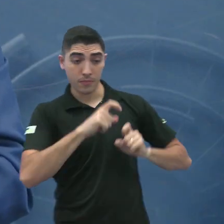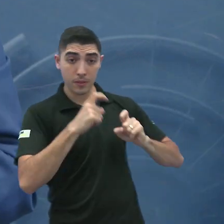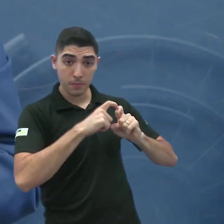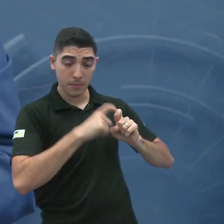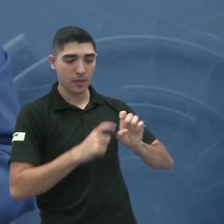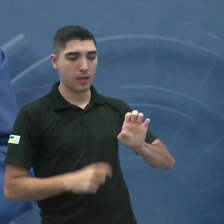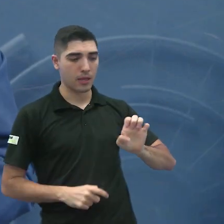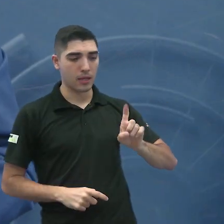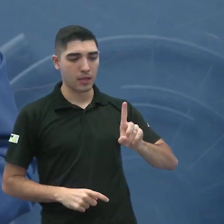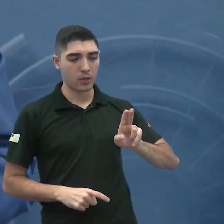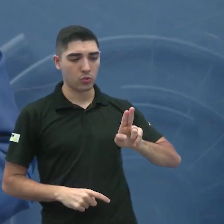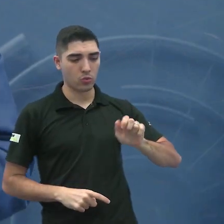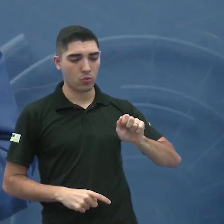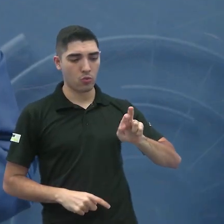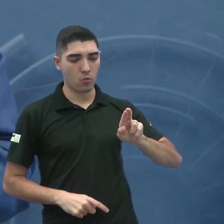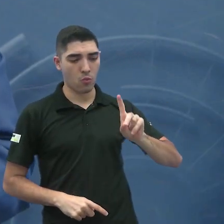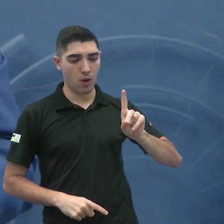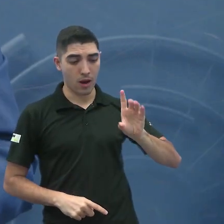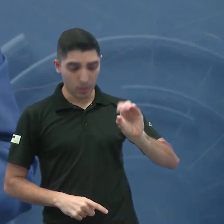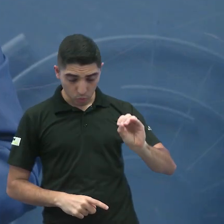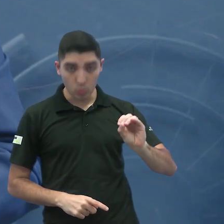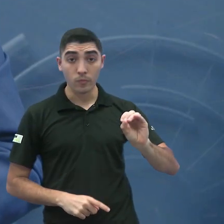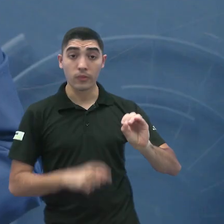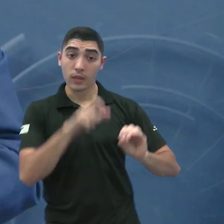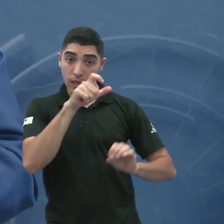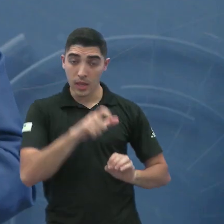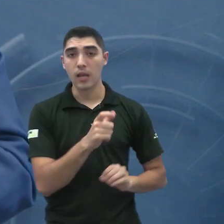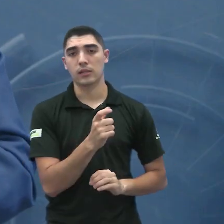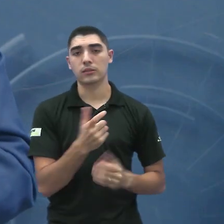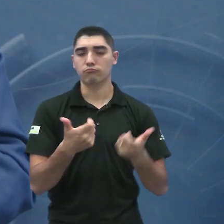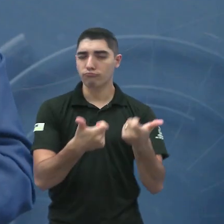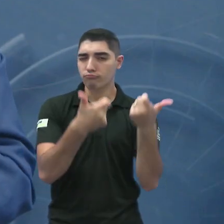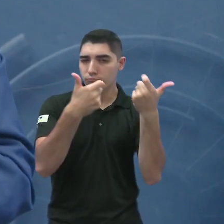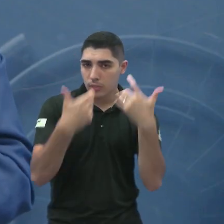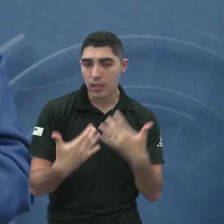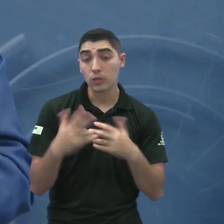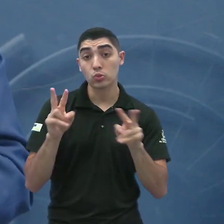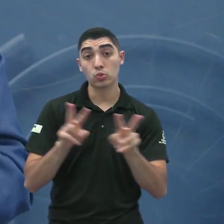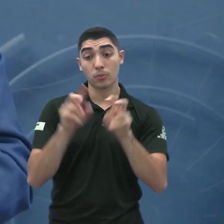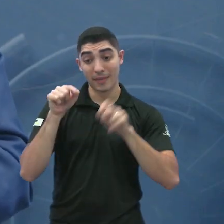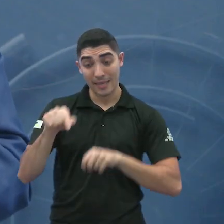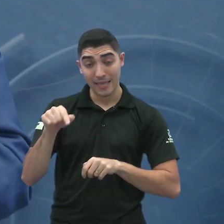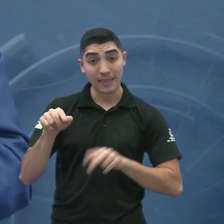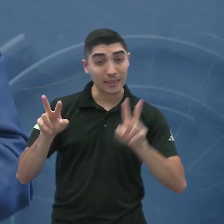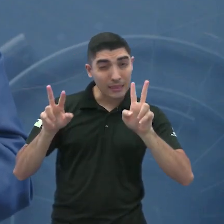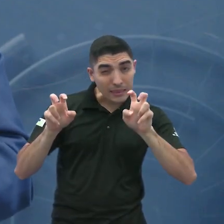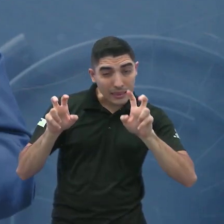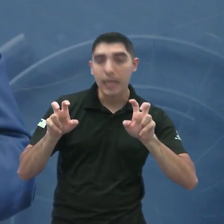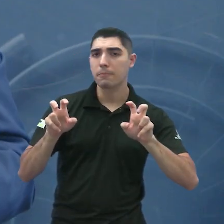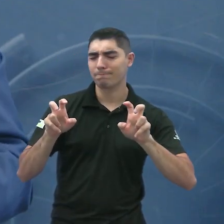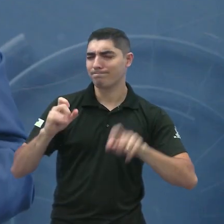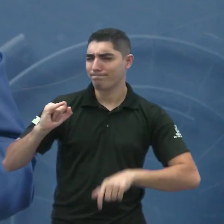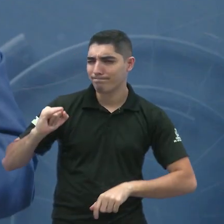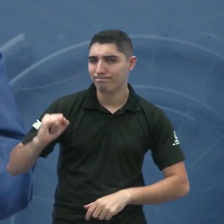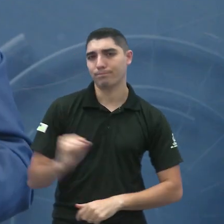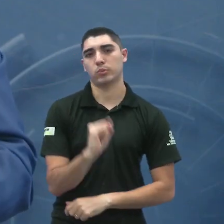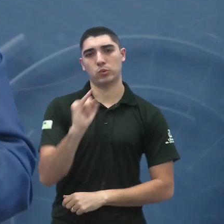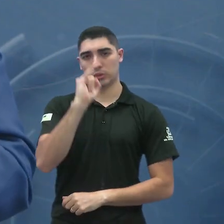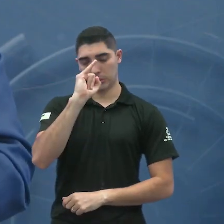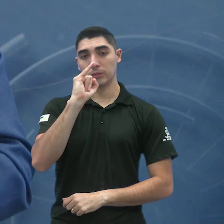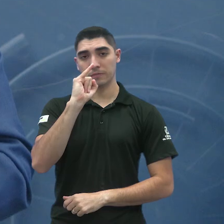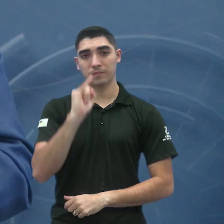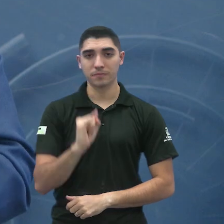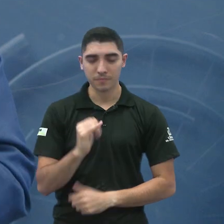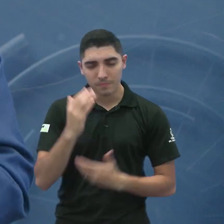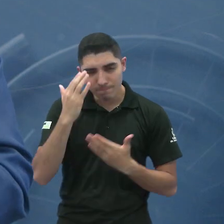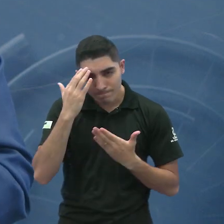Eduardo Guariglia, que vai bater um papo com a gente, falar sobre esse assunto, um papo importante e atual.